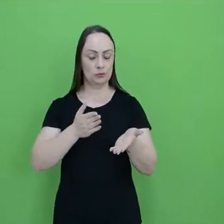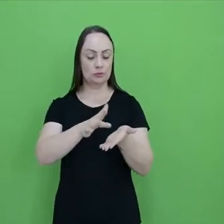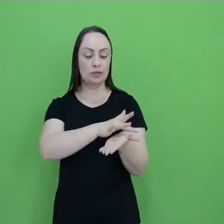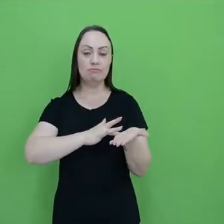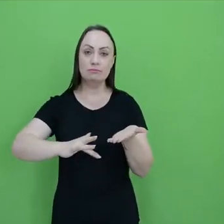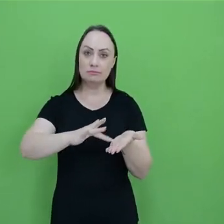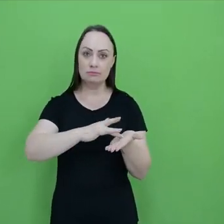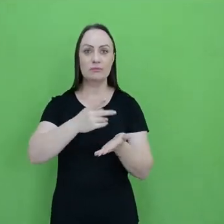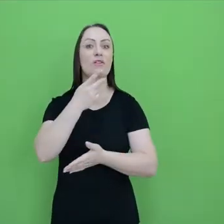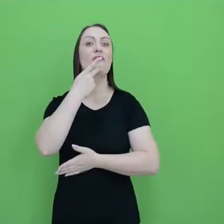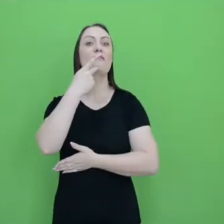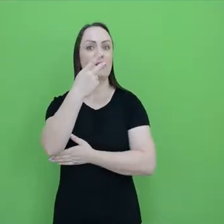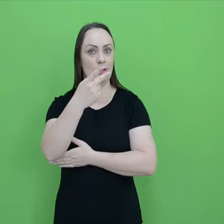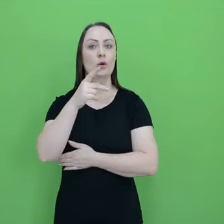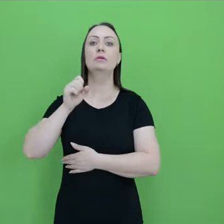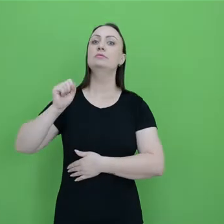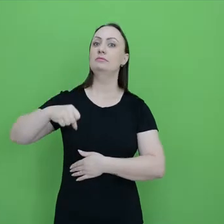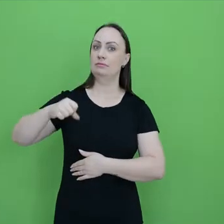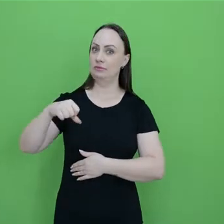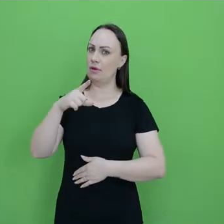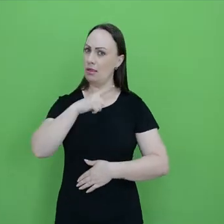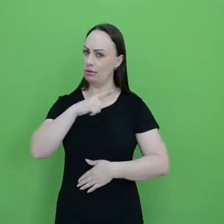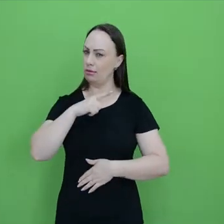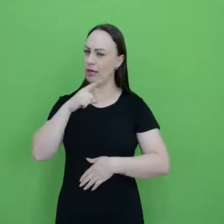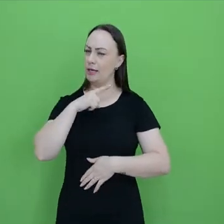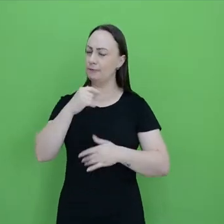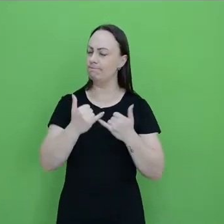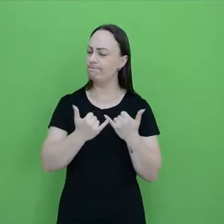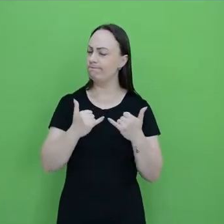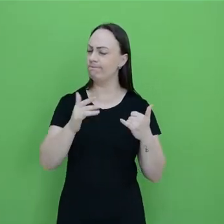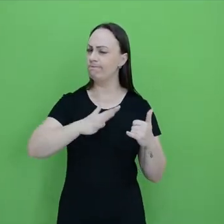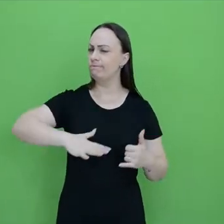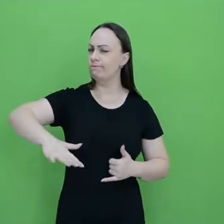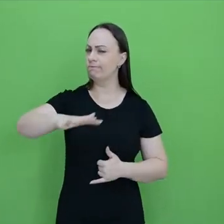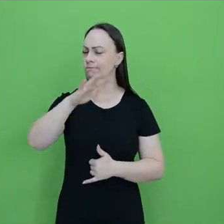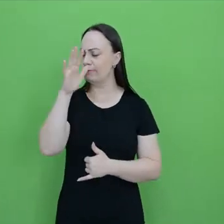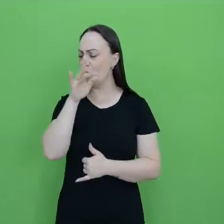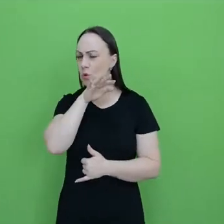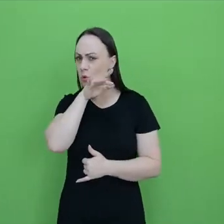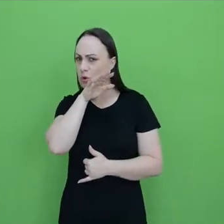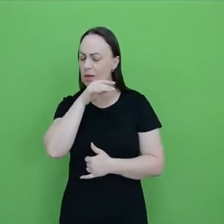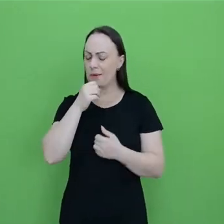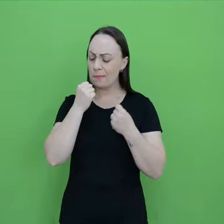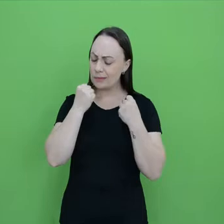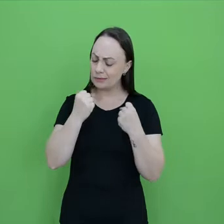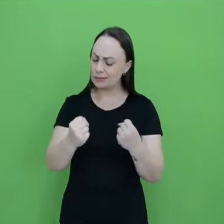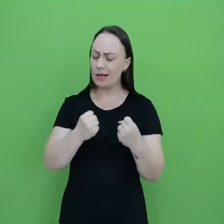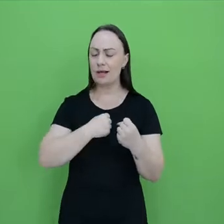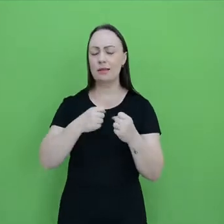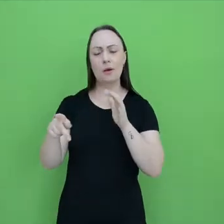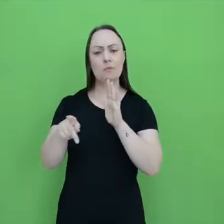cigana realmente revelou que havia uma energia ruim, pesada, vinda